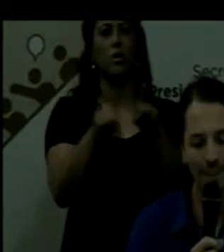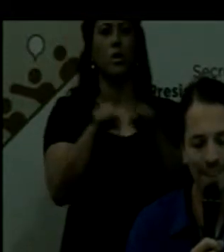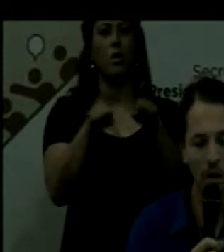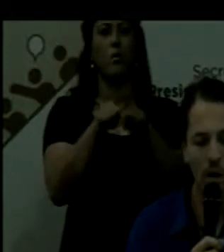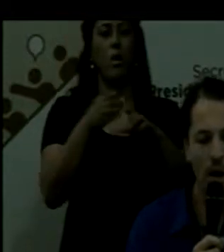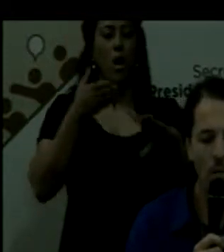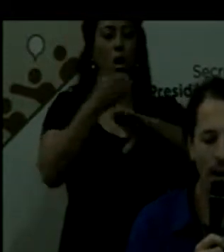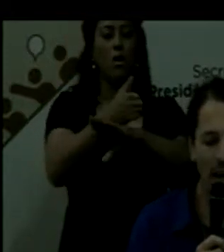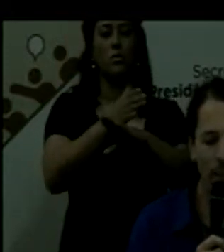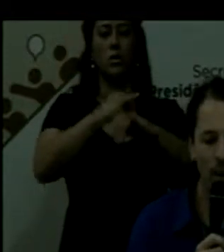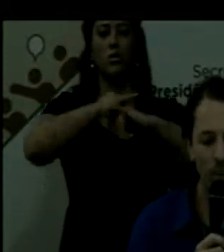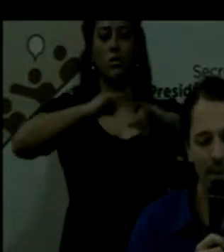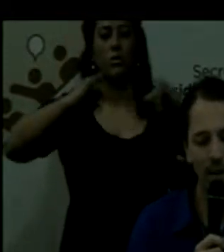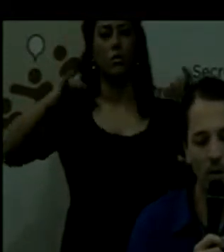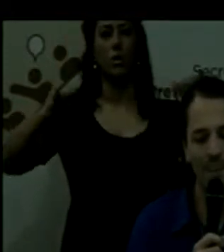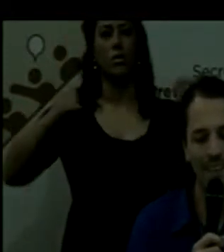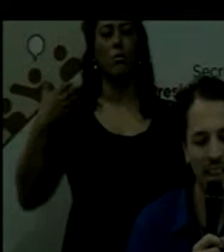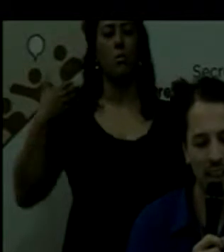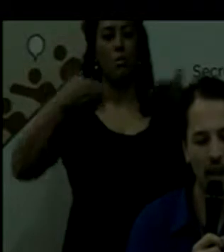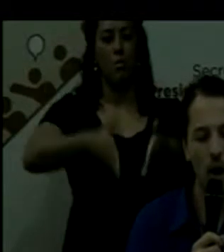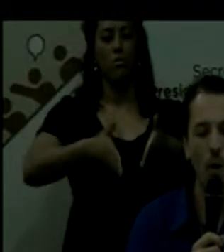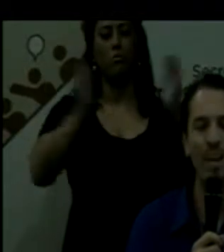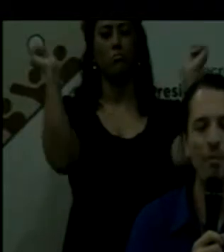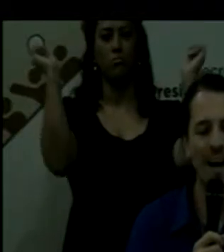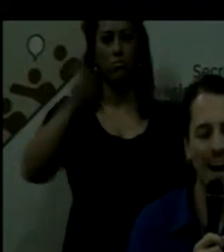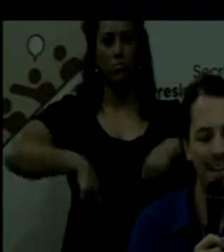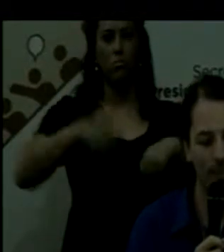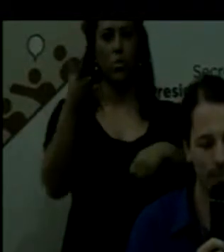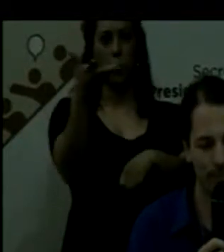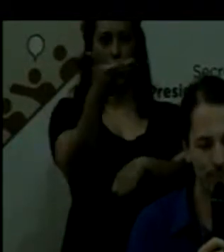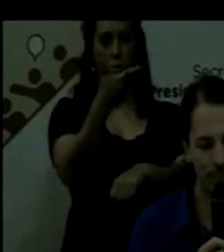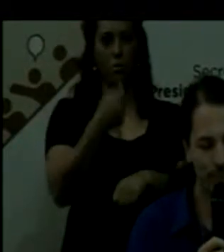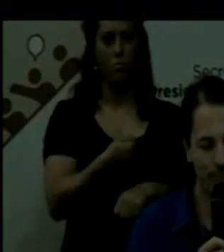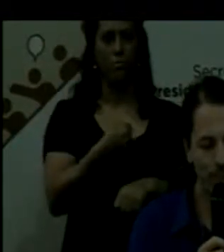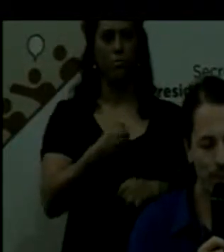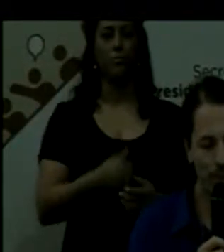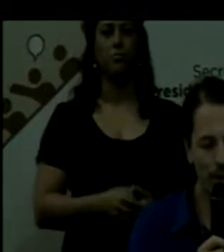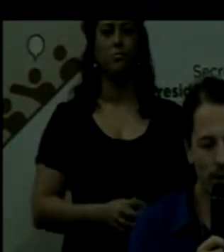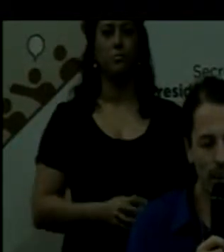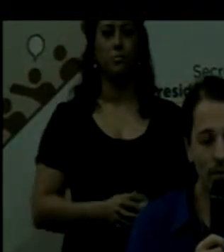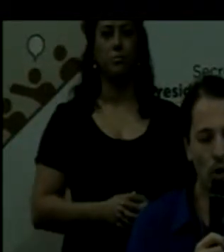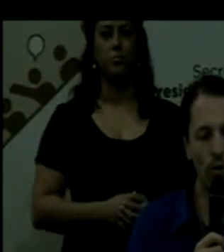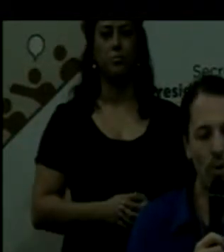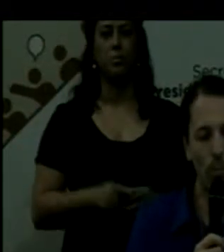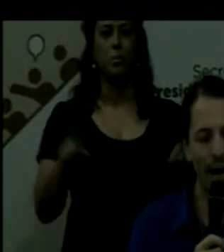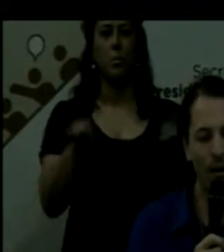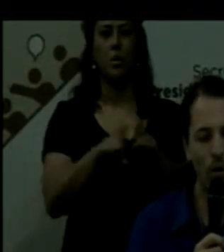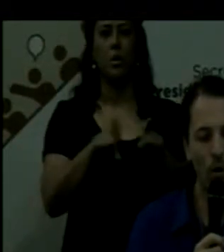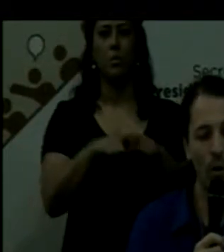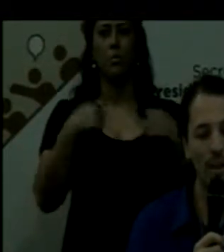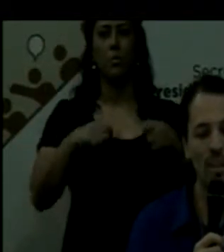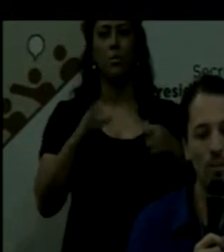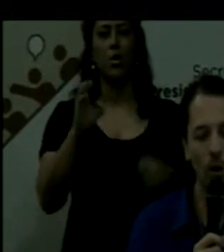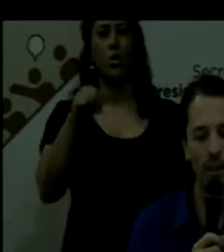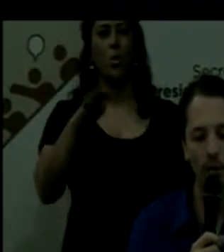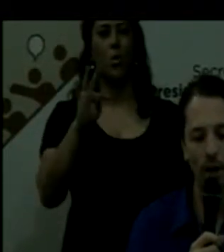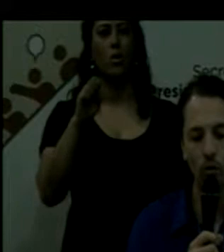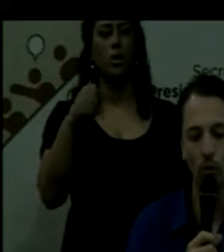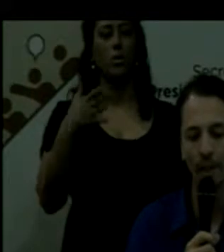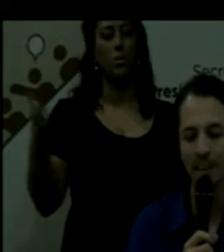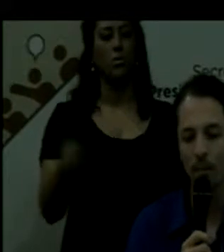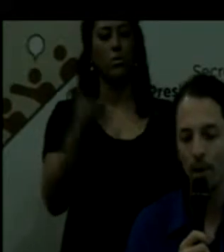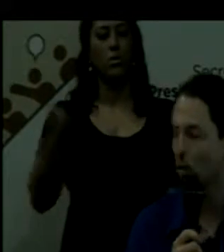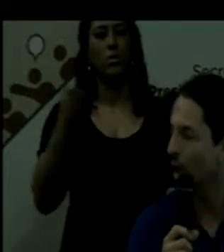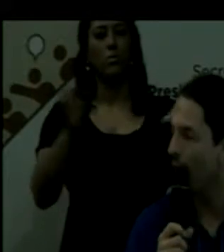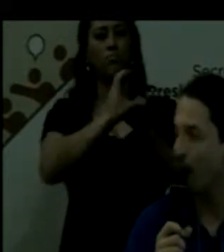acesso à informação para que a participação seja qualificada. Deve contemplar o estímulo